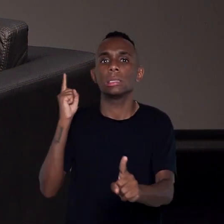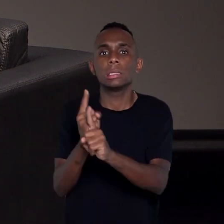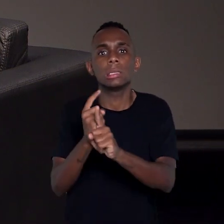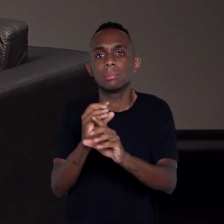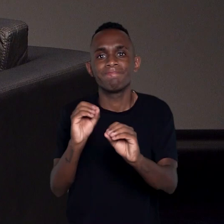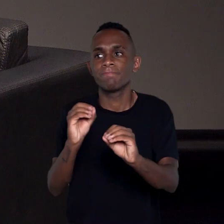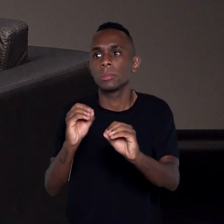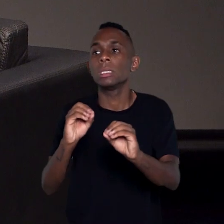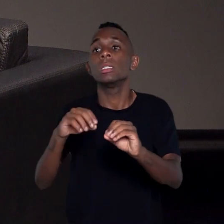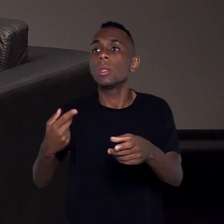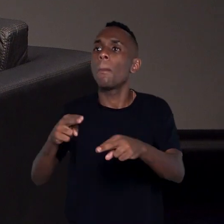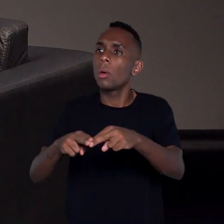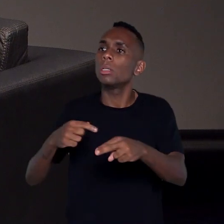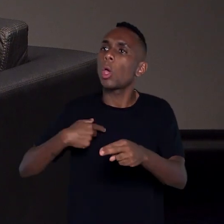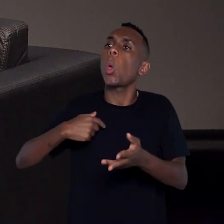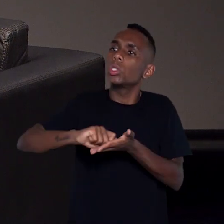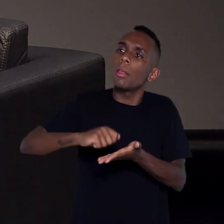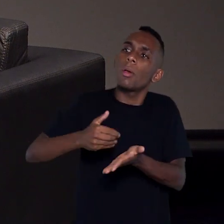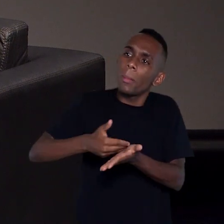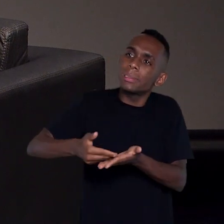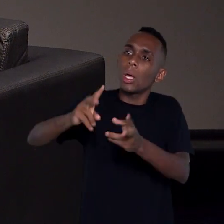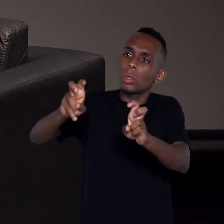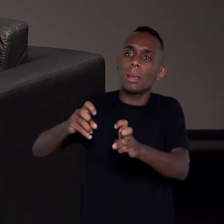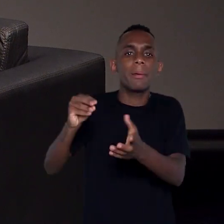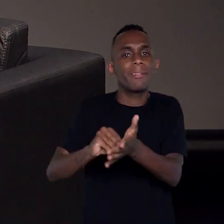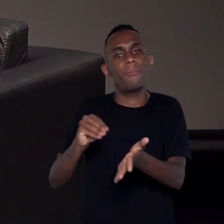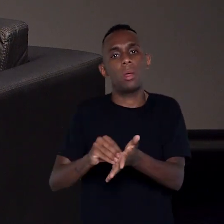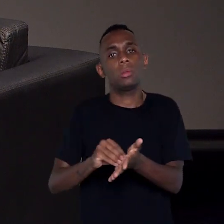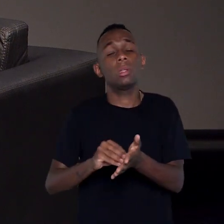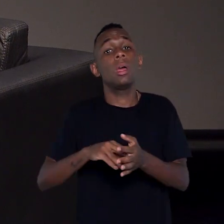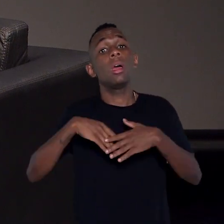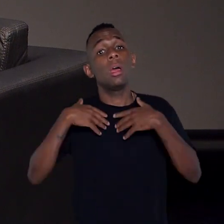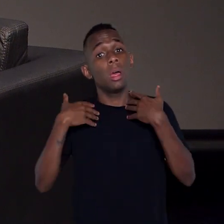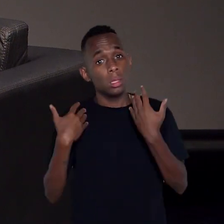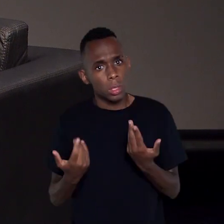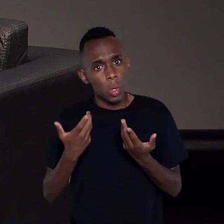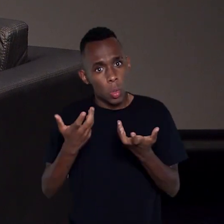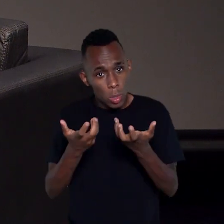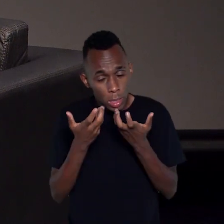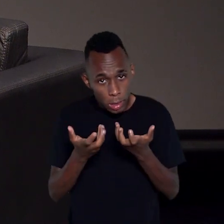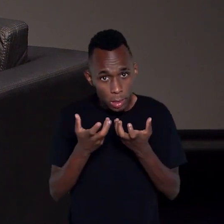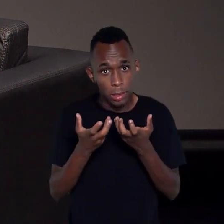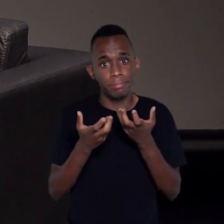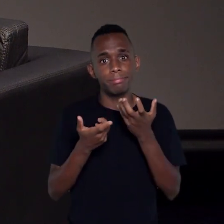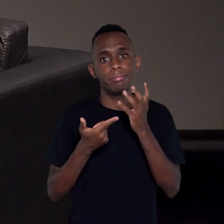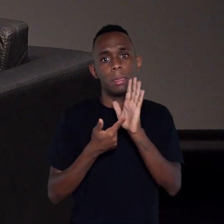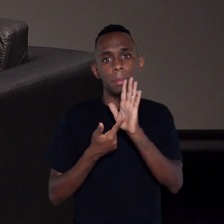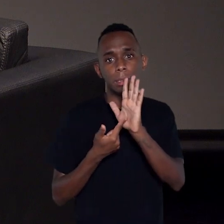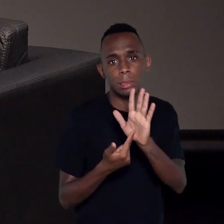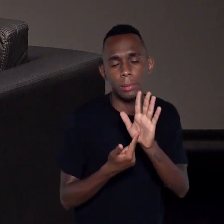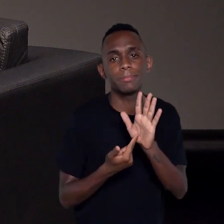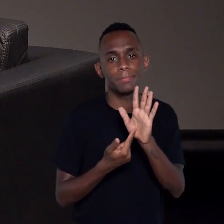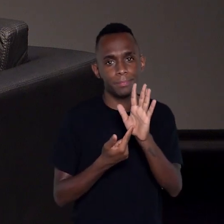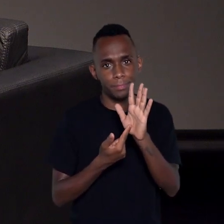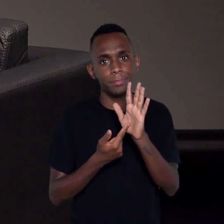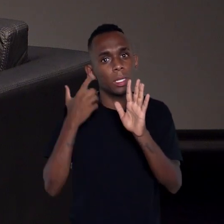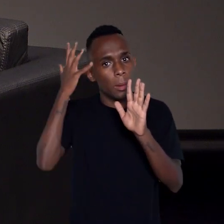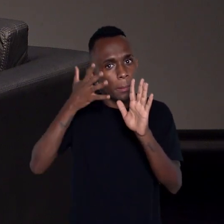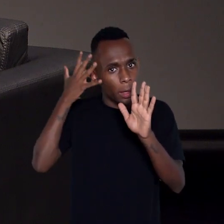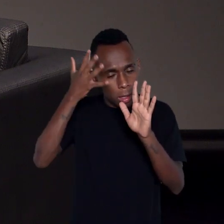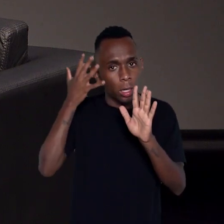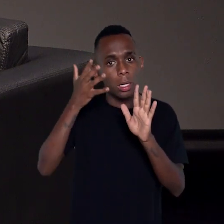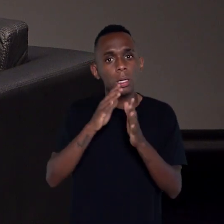e aí ser movido a falar sobre elas. Mas eu queria puxar, Afonso, para